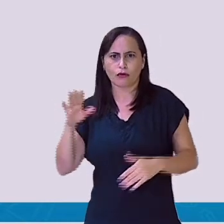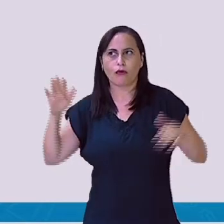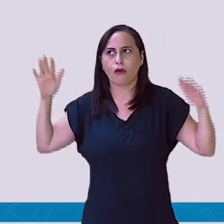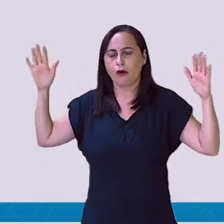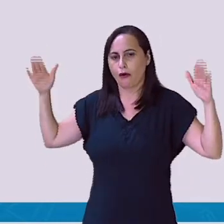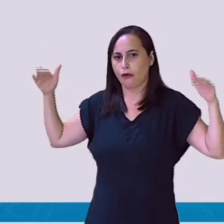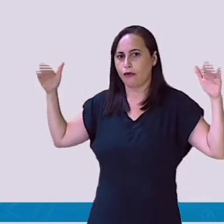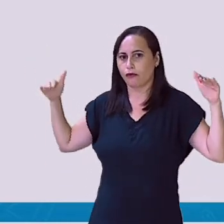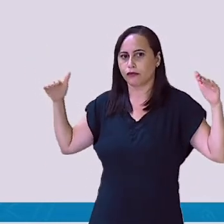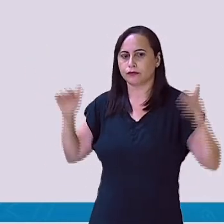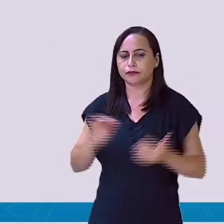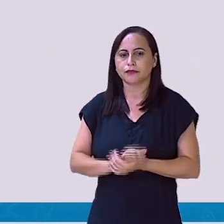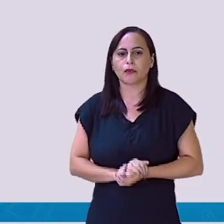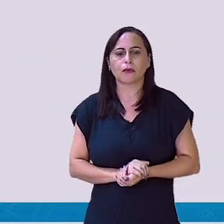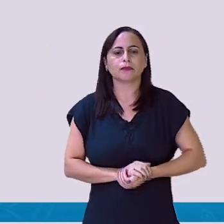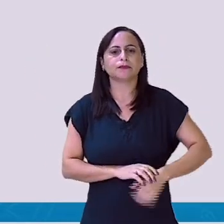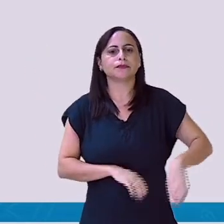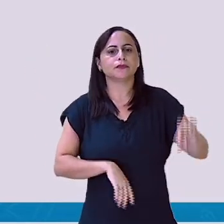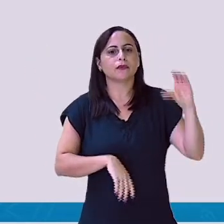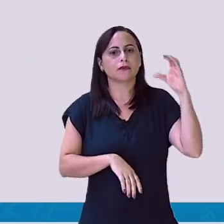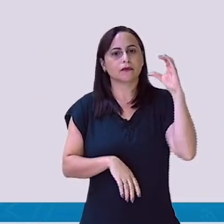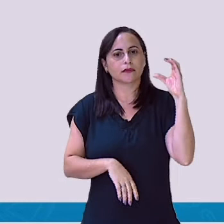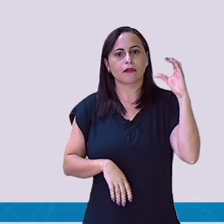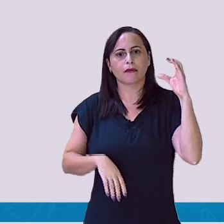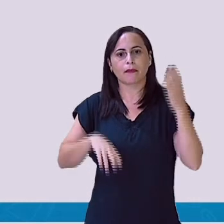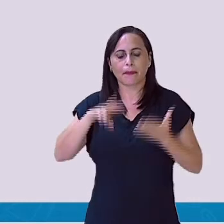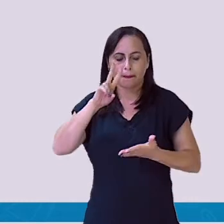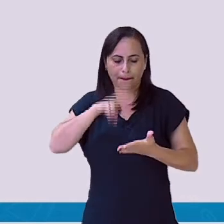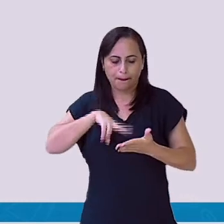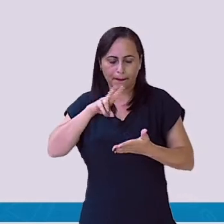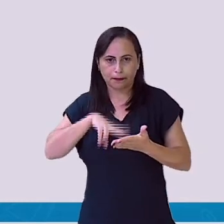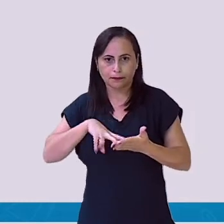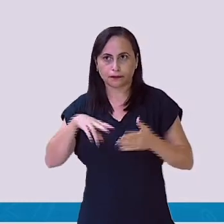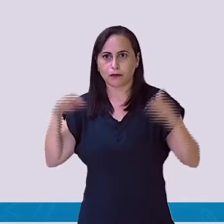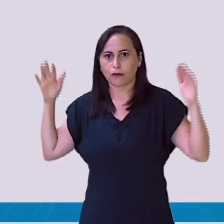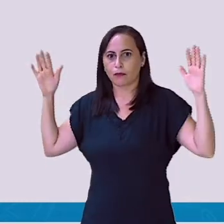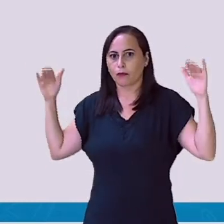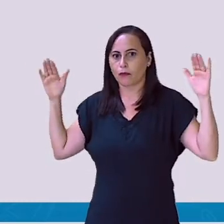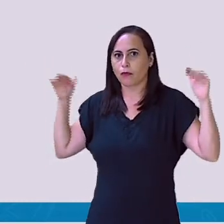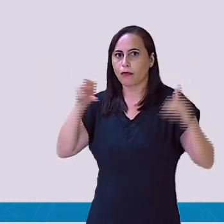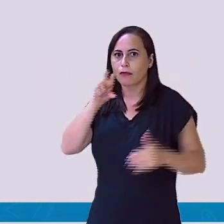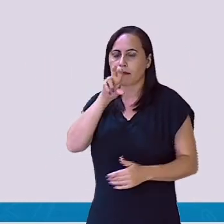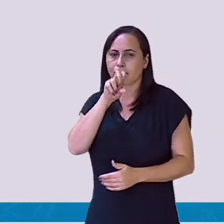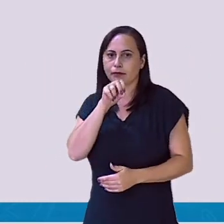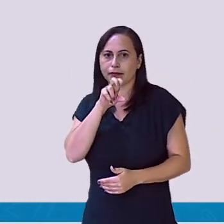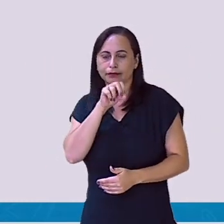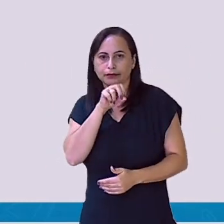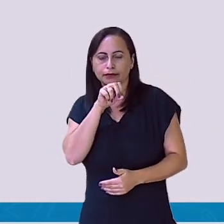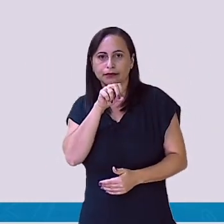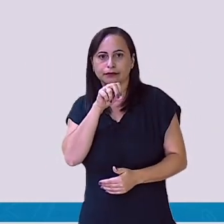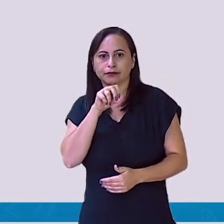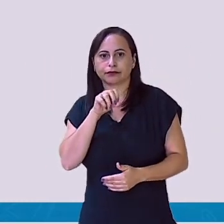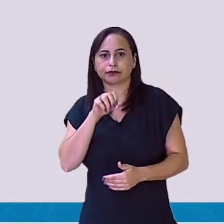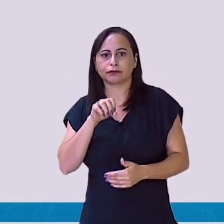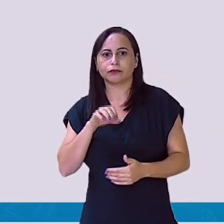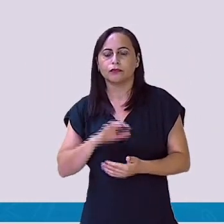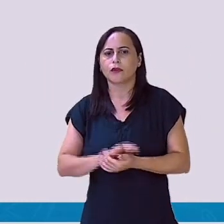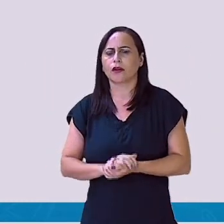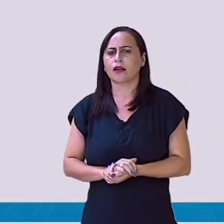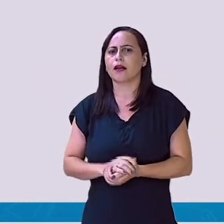voou. Letra C, leitura, voou, papagaio. Nós temos encontro vocálico